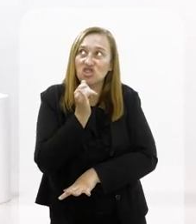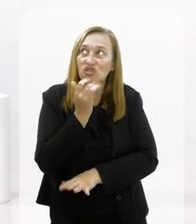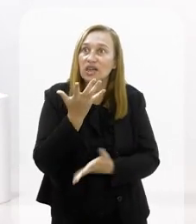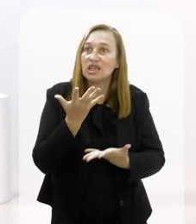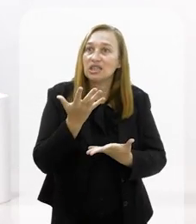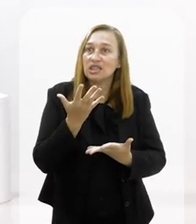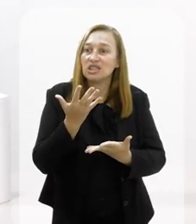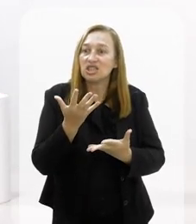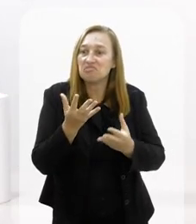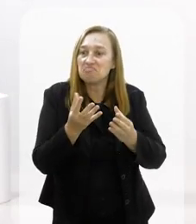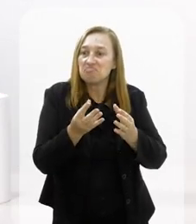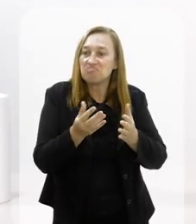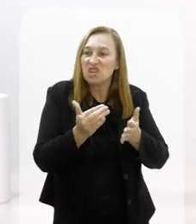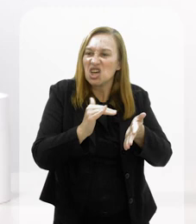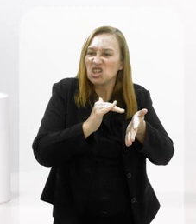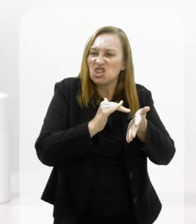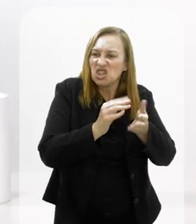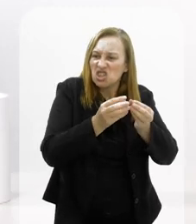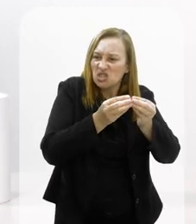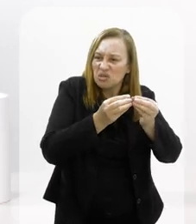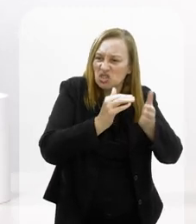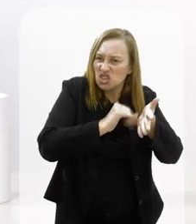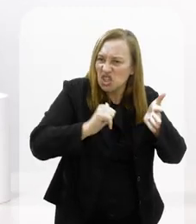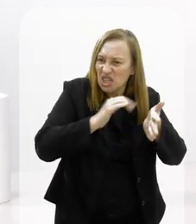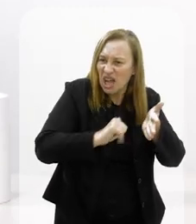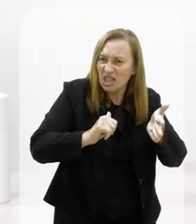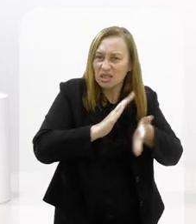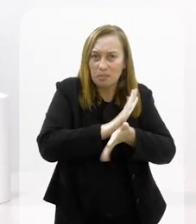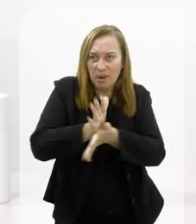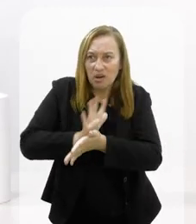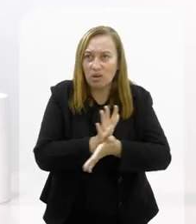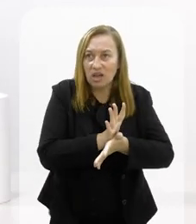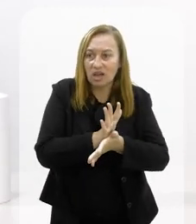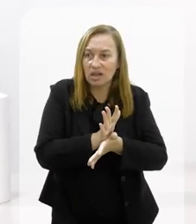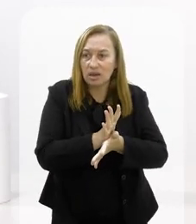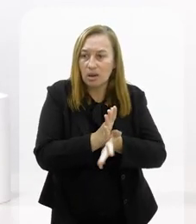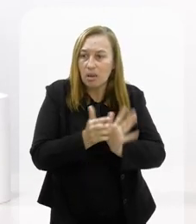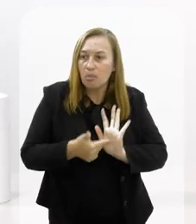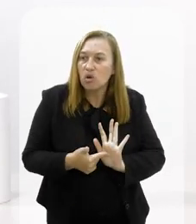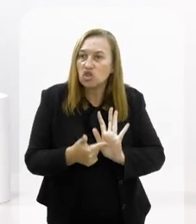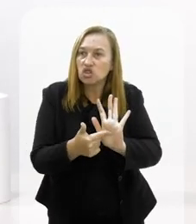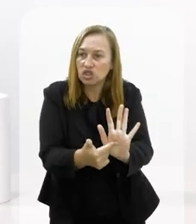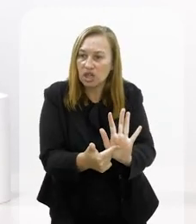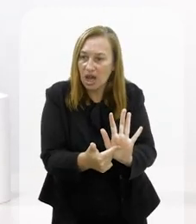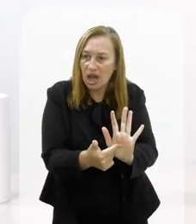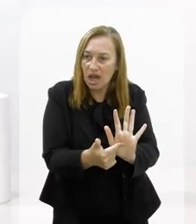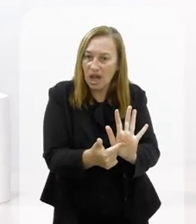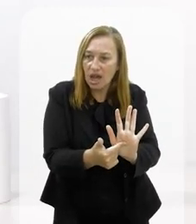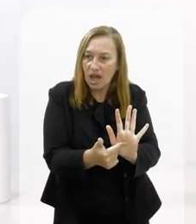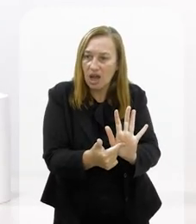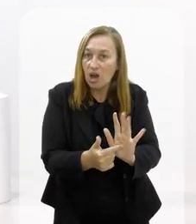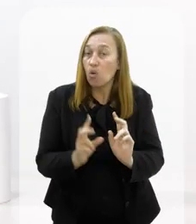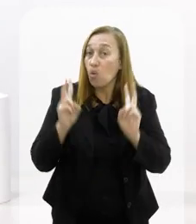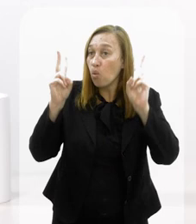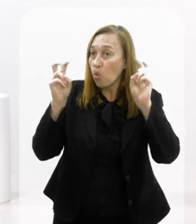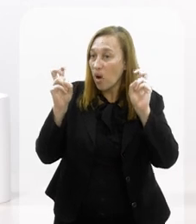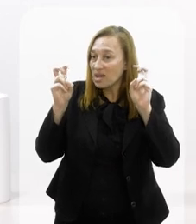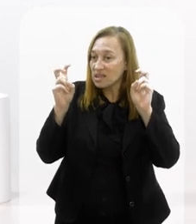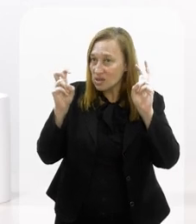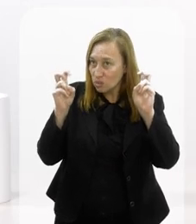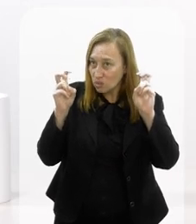narrativa de de quebrar preconceitos de trazer esse universo pra luz de focar luminosidade nesse